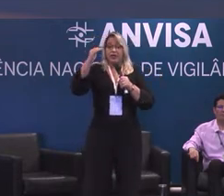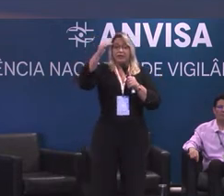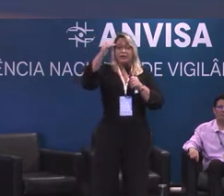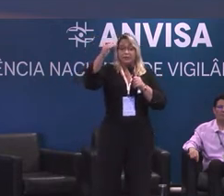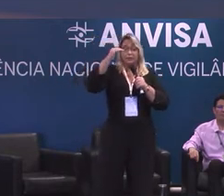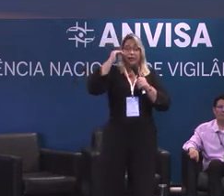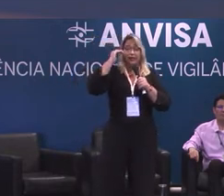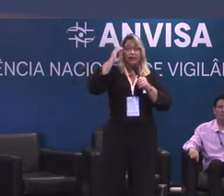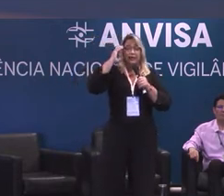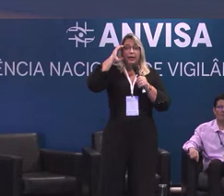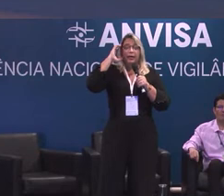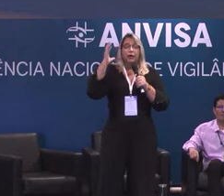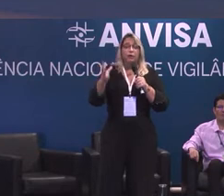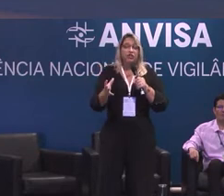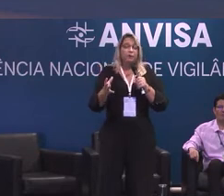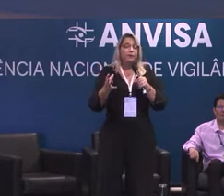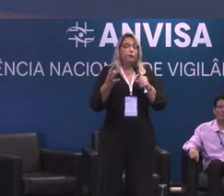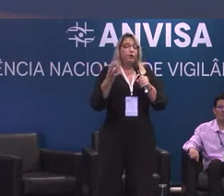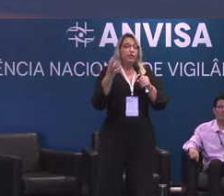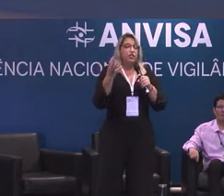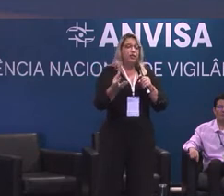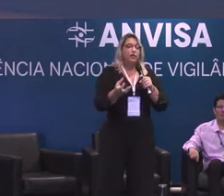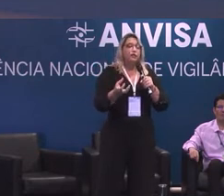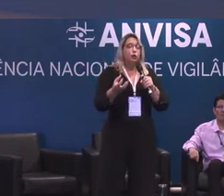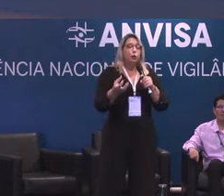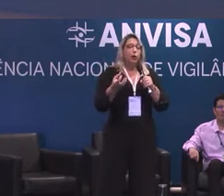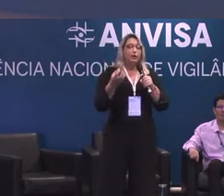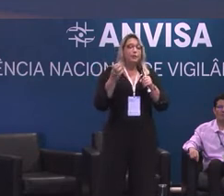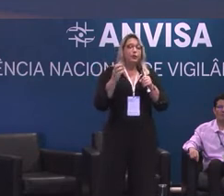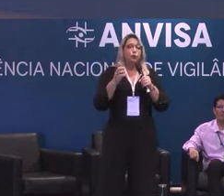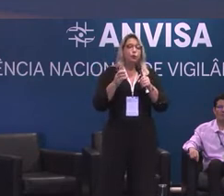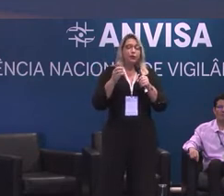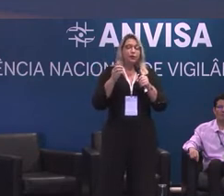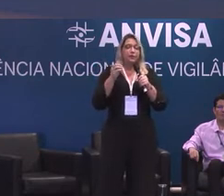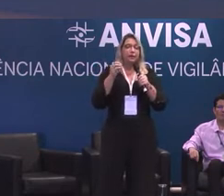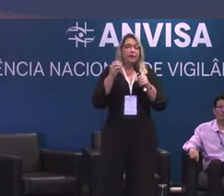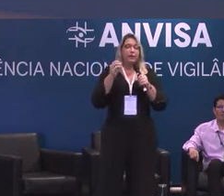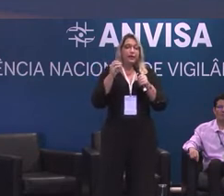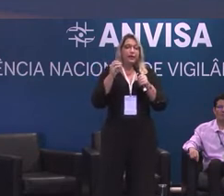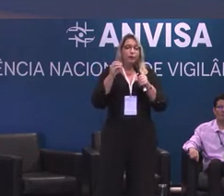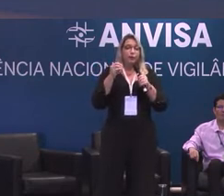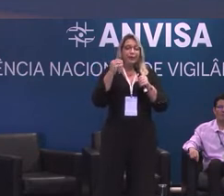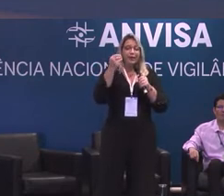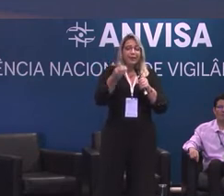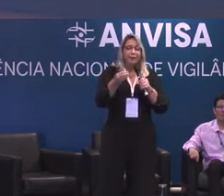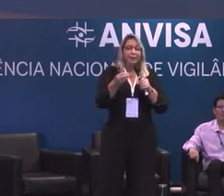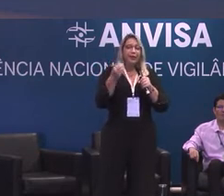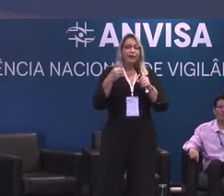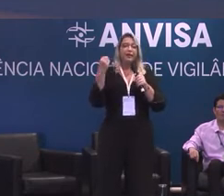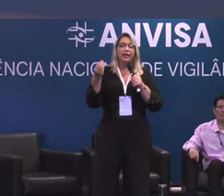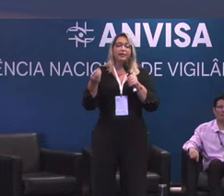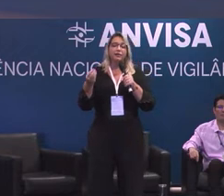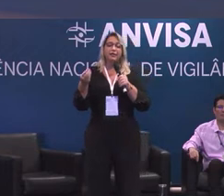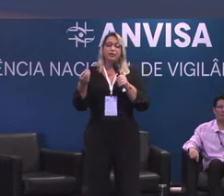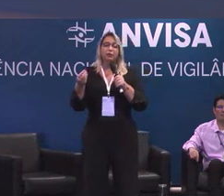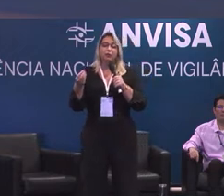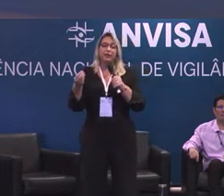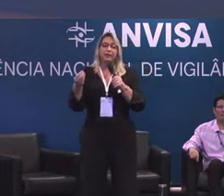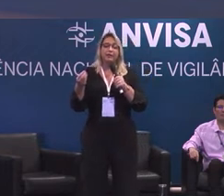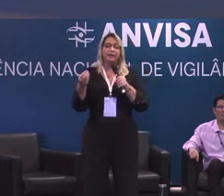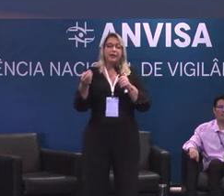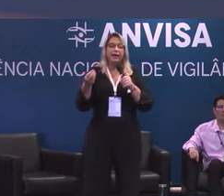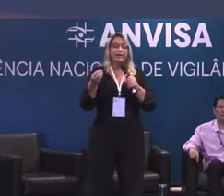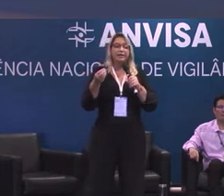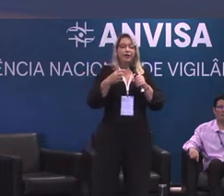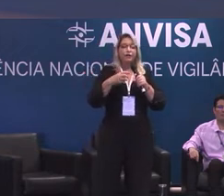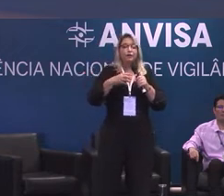vezes, vocês, quando a gente iniciou as minutas, nessa parte de indicação das autoridades